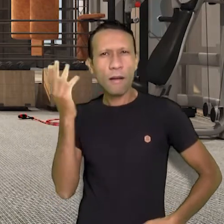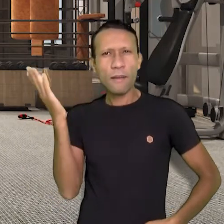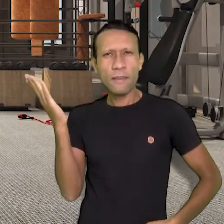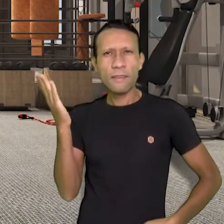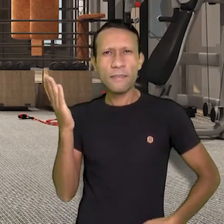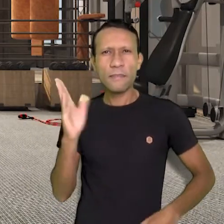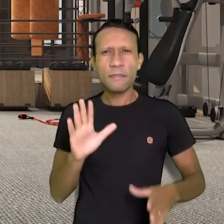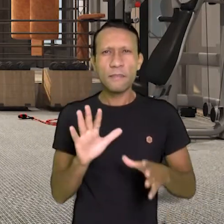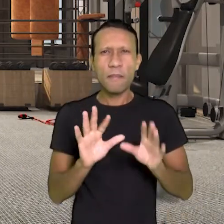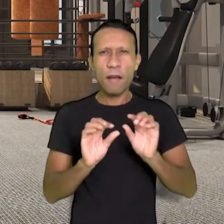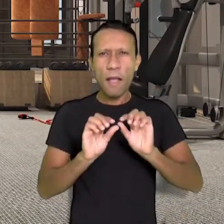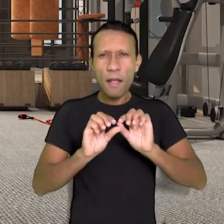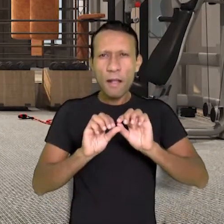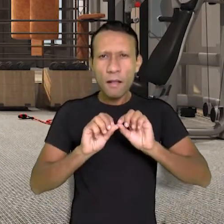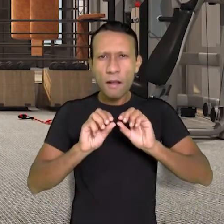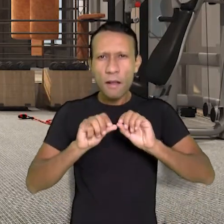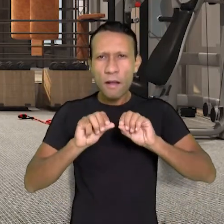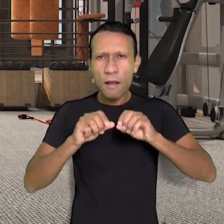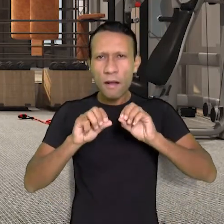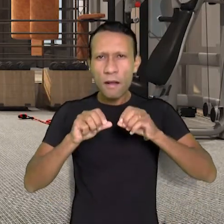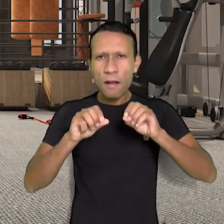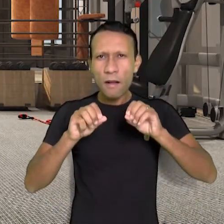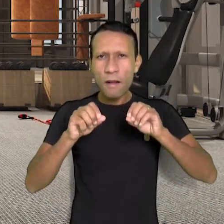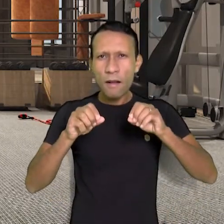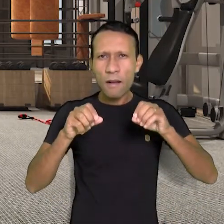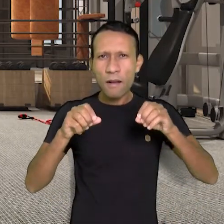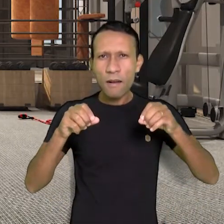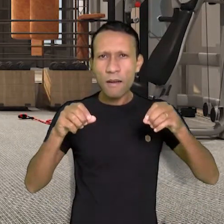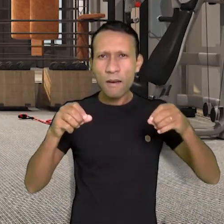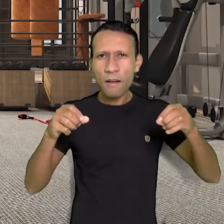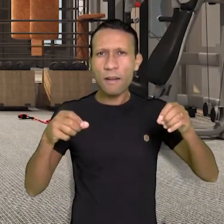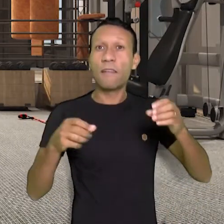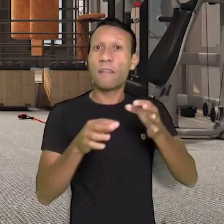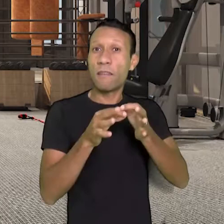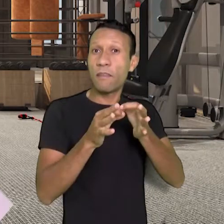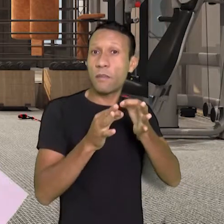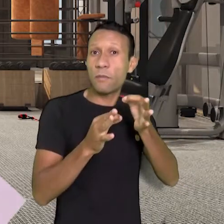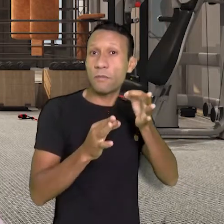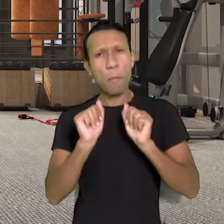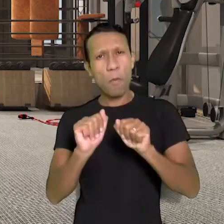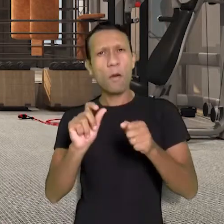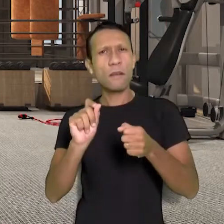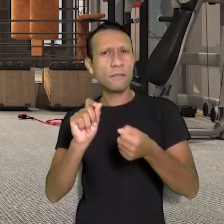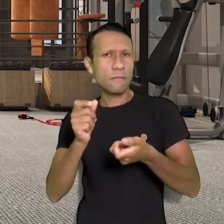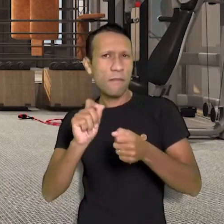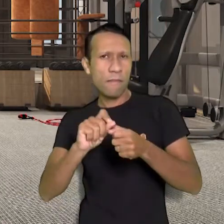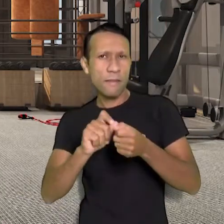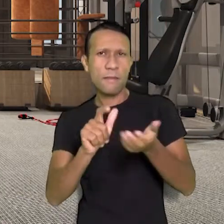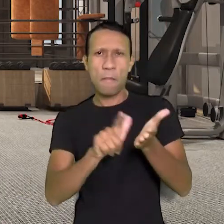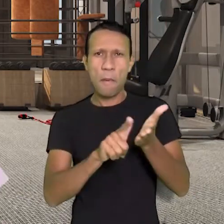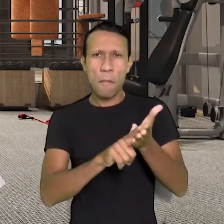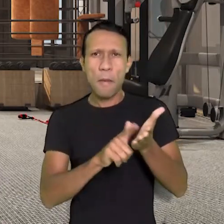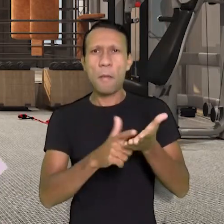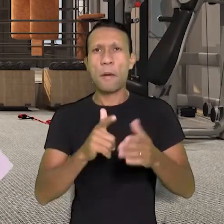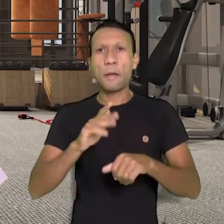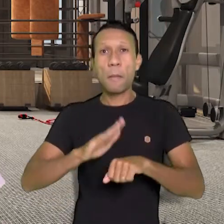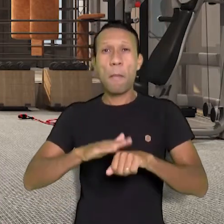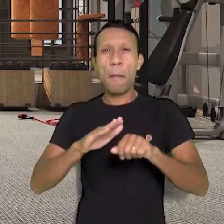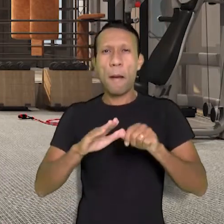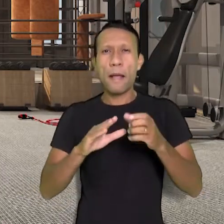parte por parte até chegar o final das folhas de ofício e o quanto mais